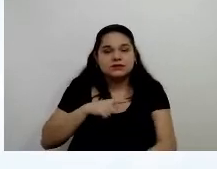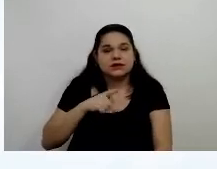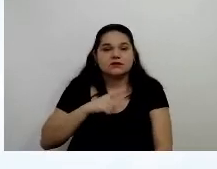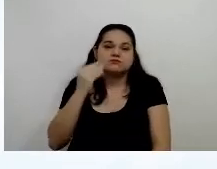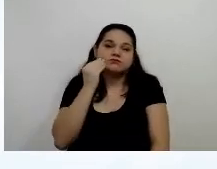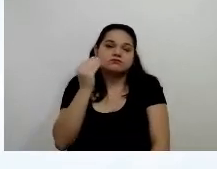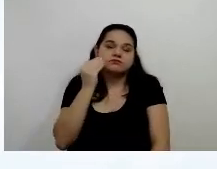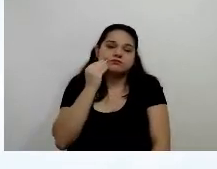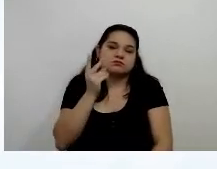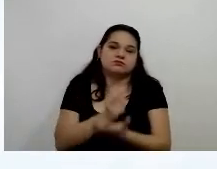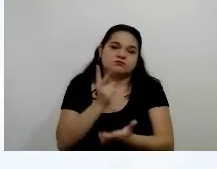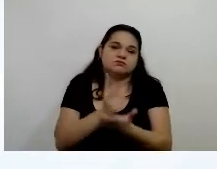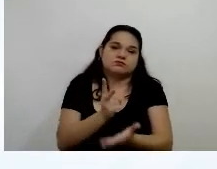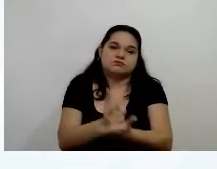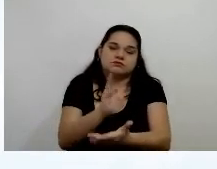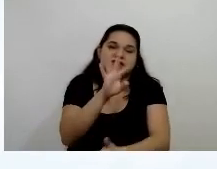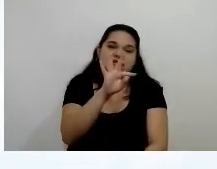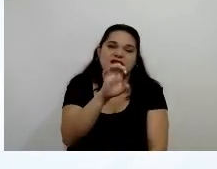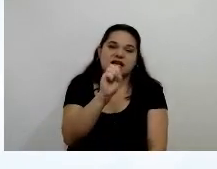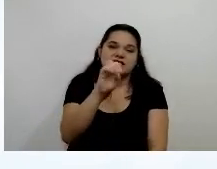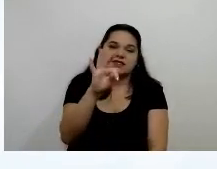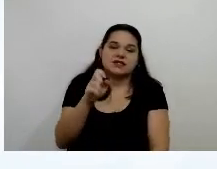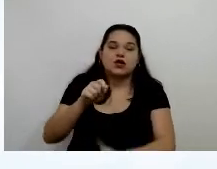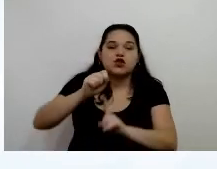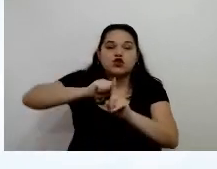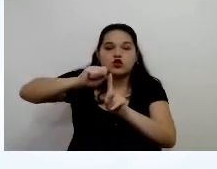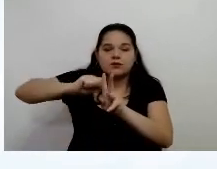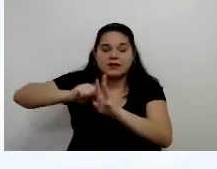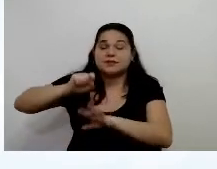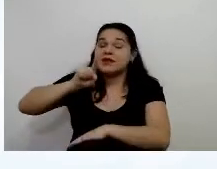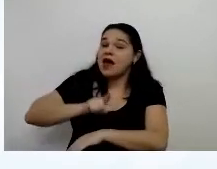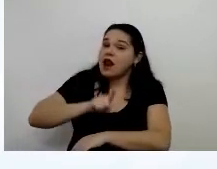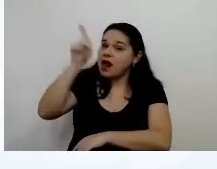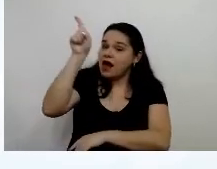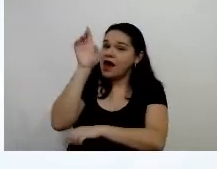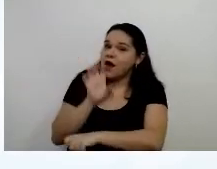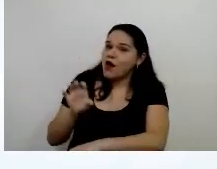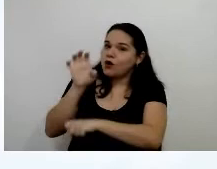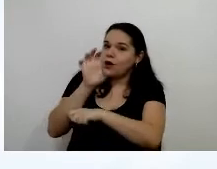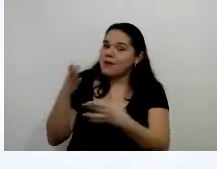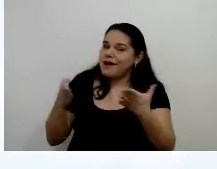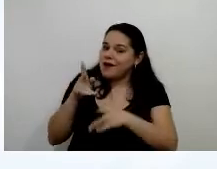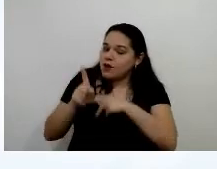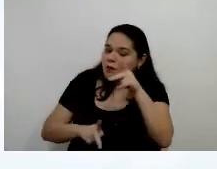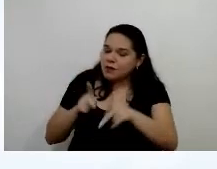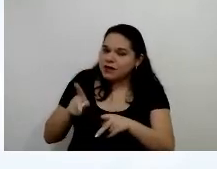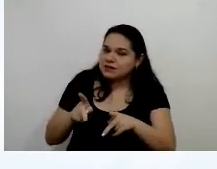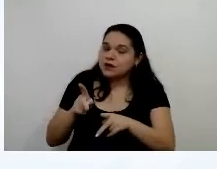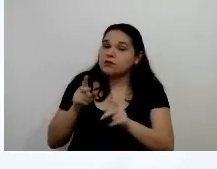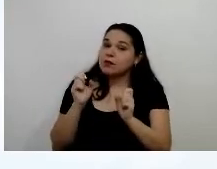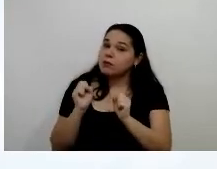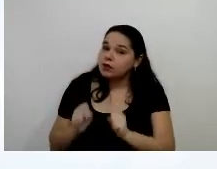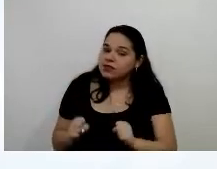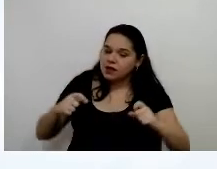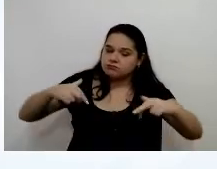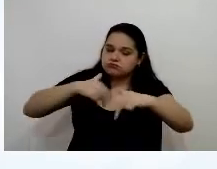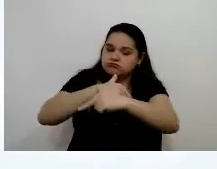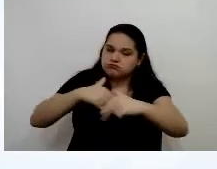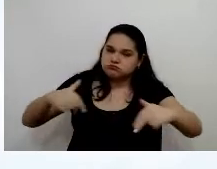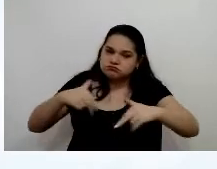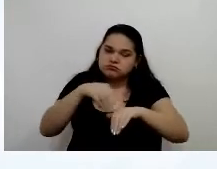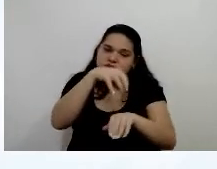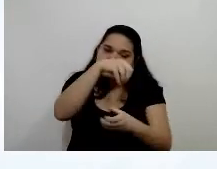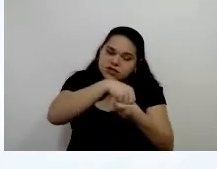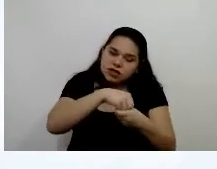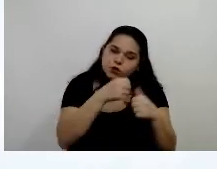visto que, em alguns países da Europa, hoje, para a população transitar em ônibus, para a